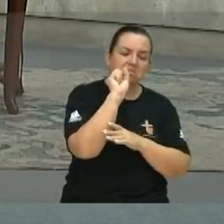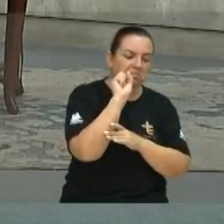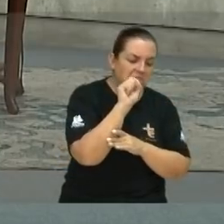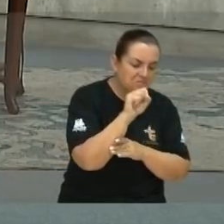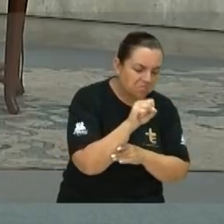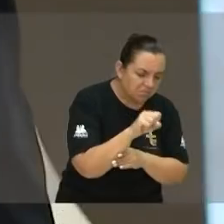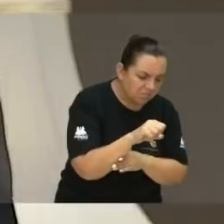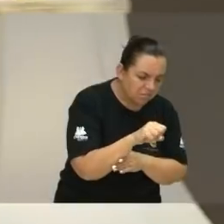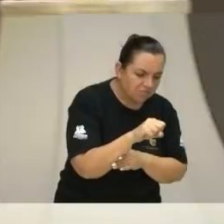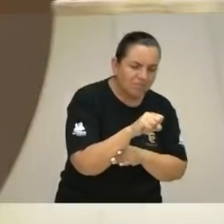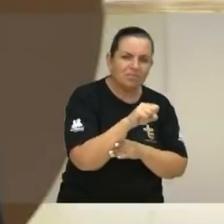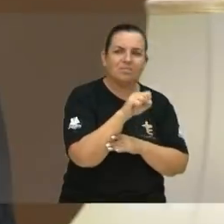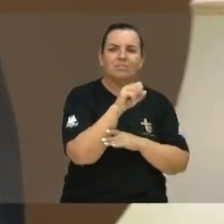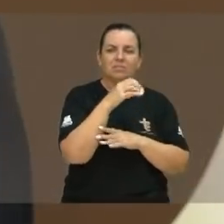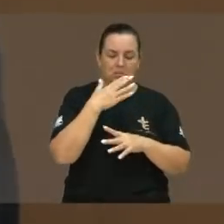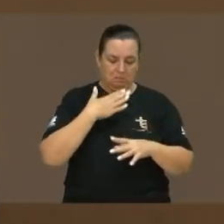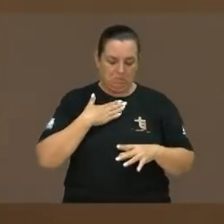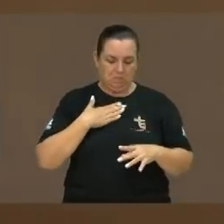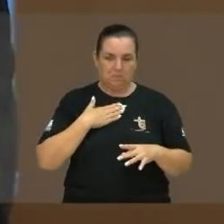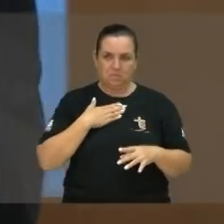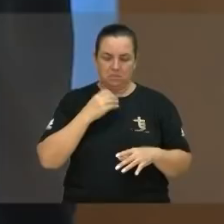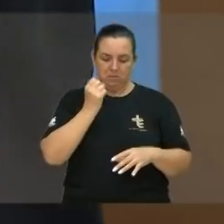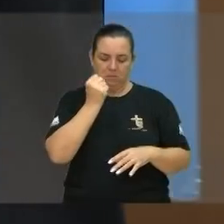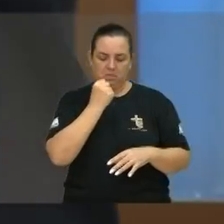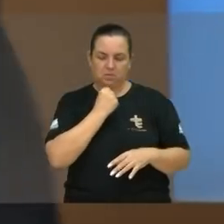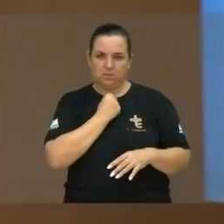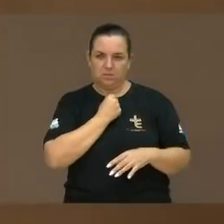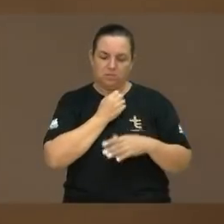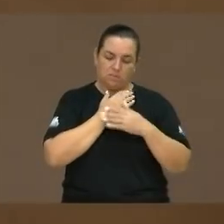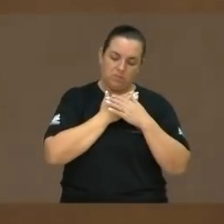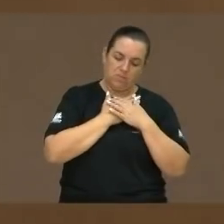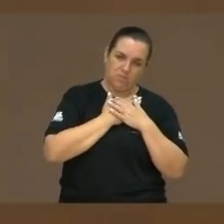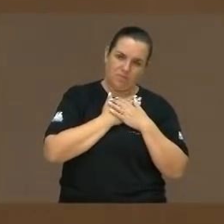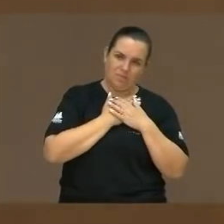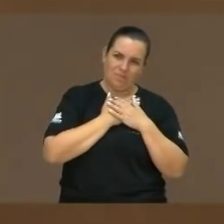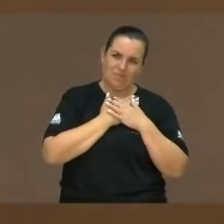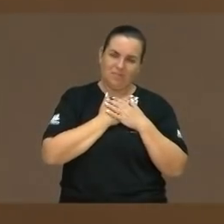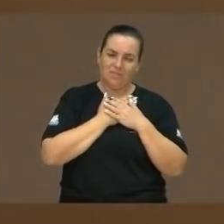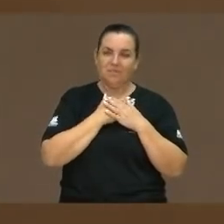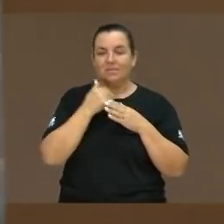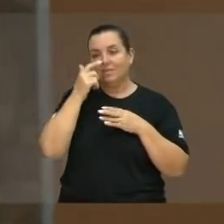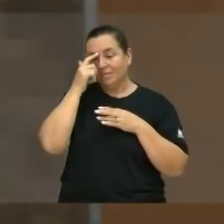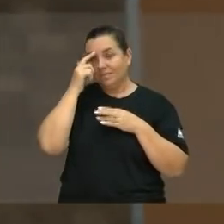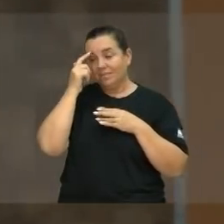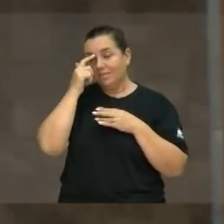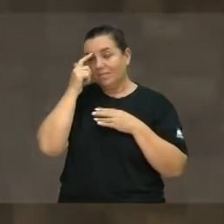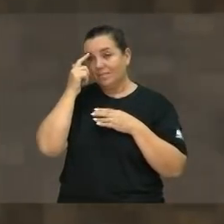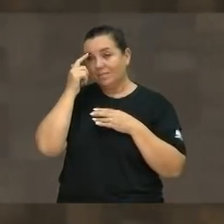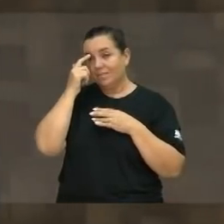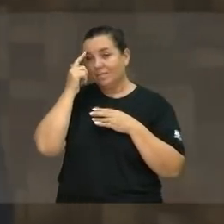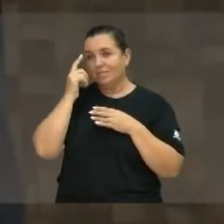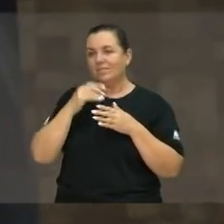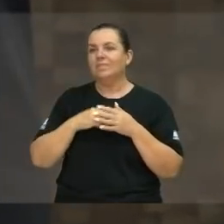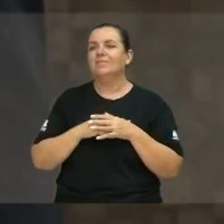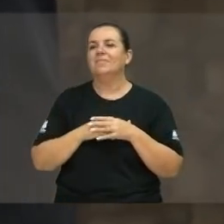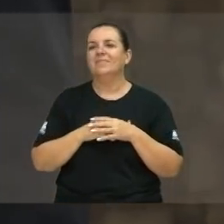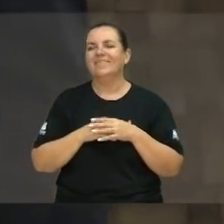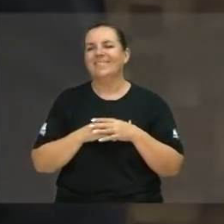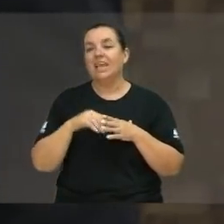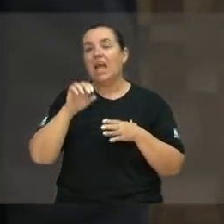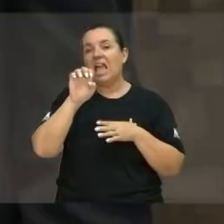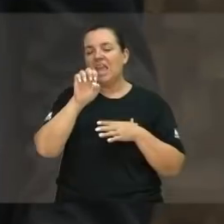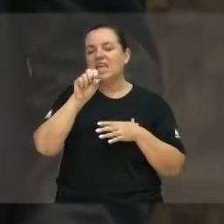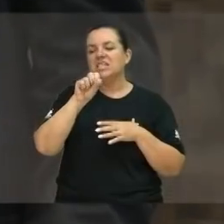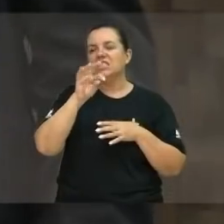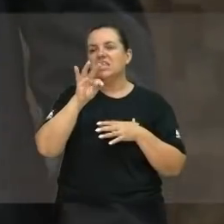peito peito é status daí aquele instrumento do médico estetoscópio